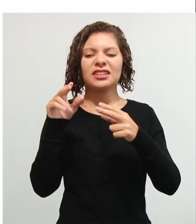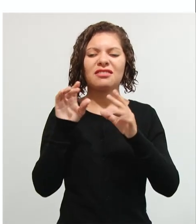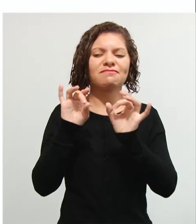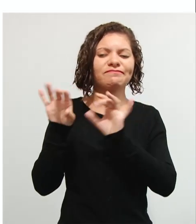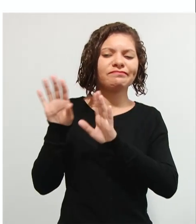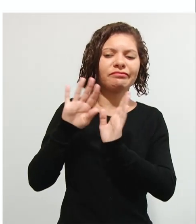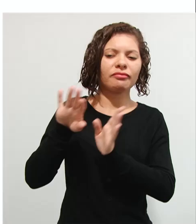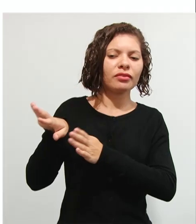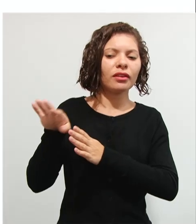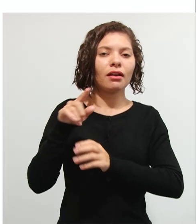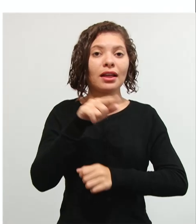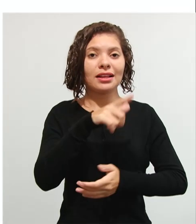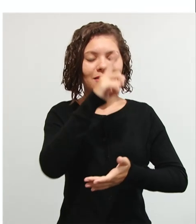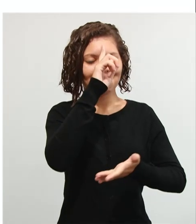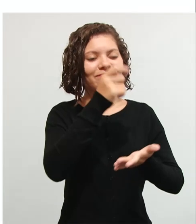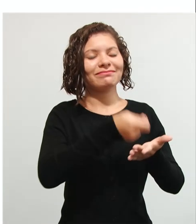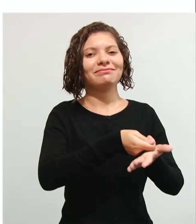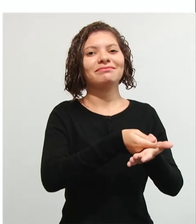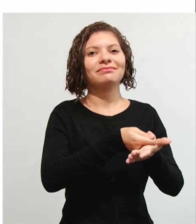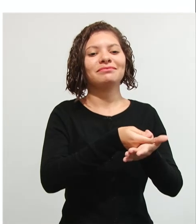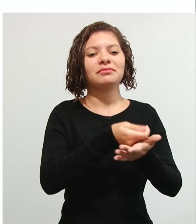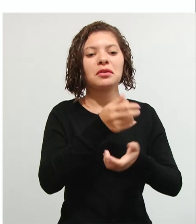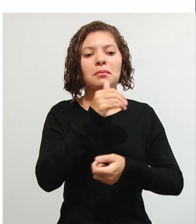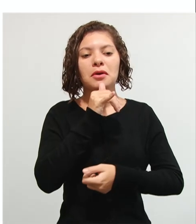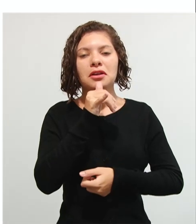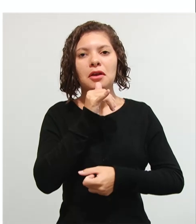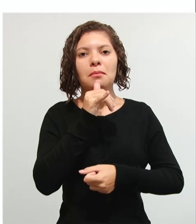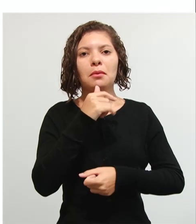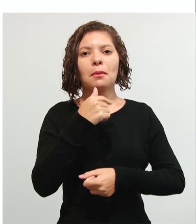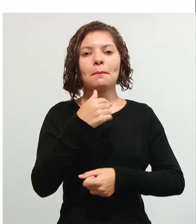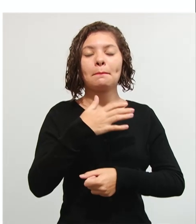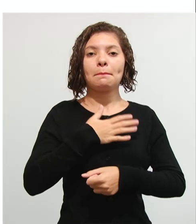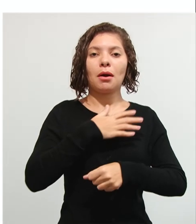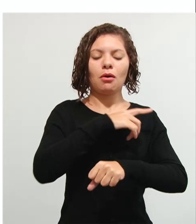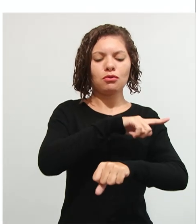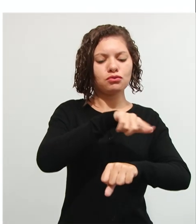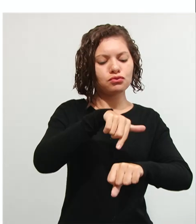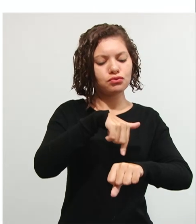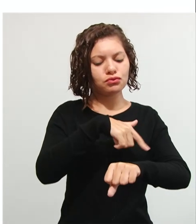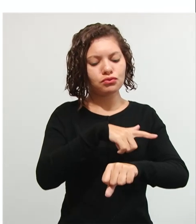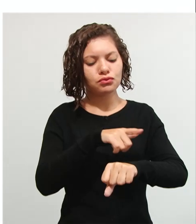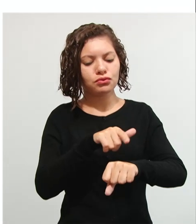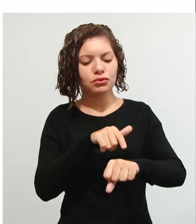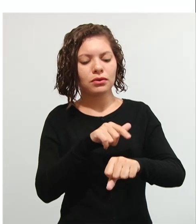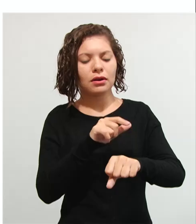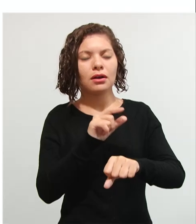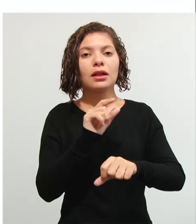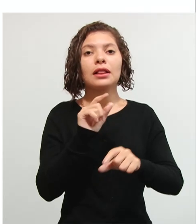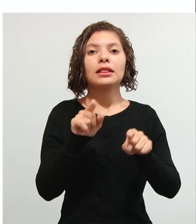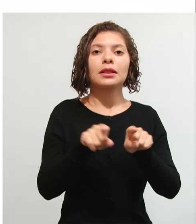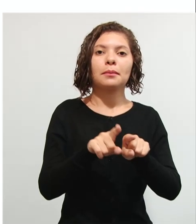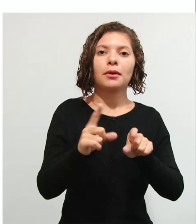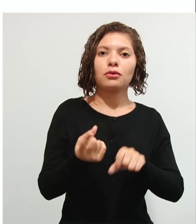escolha. Por exemplo, o que eu faço com o meu tempo e o que eu faço com o meu dinheiro.